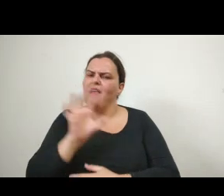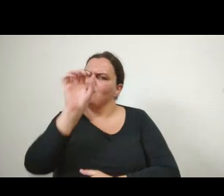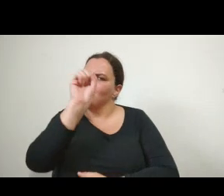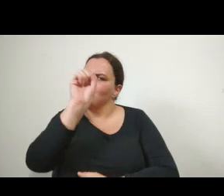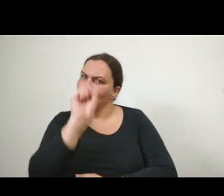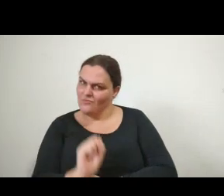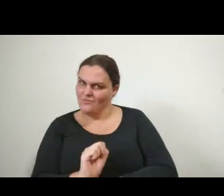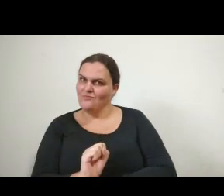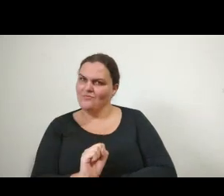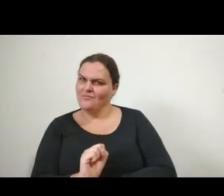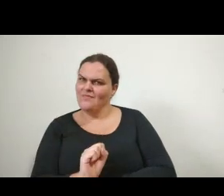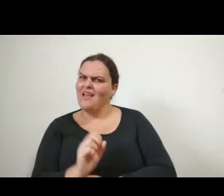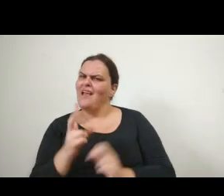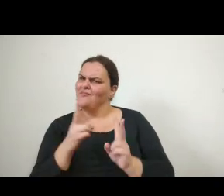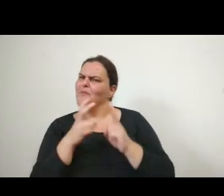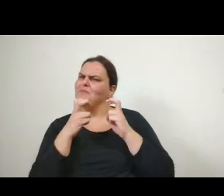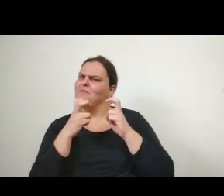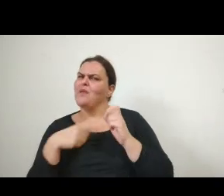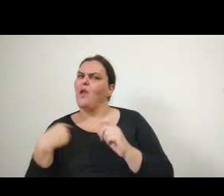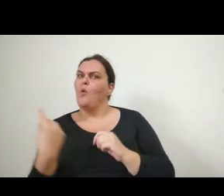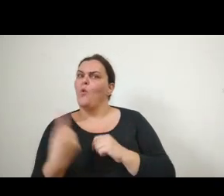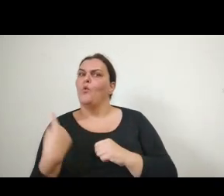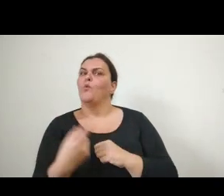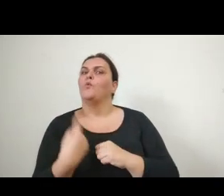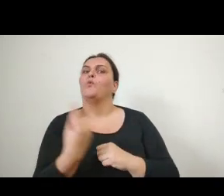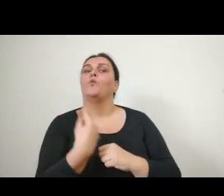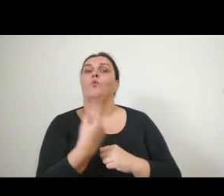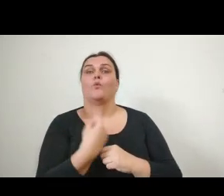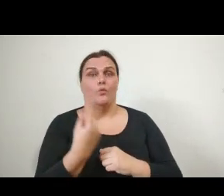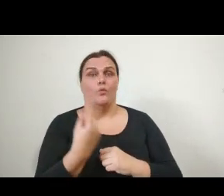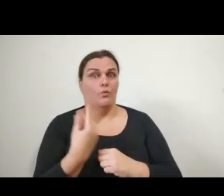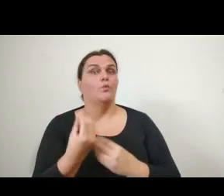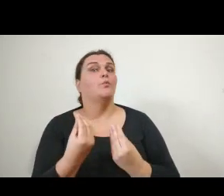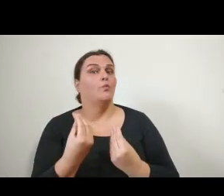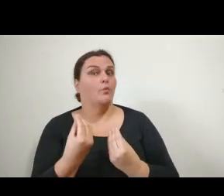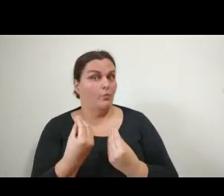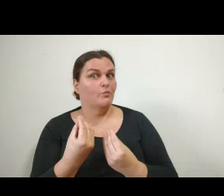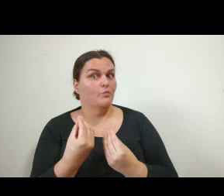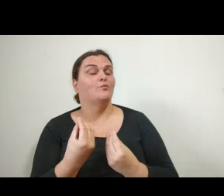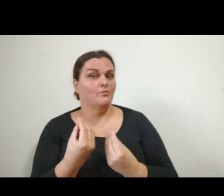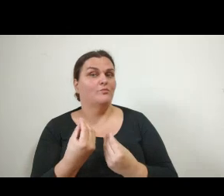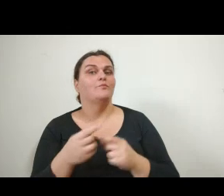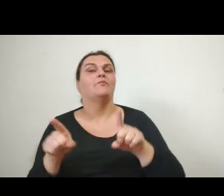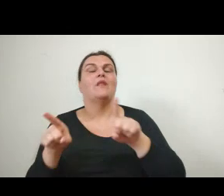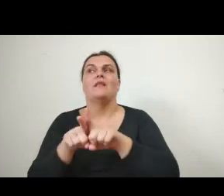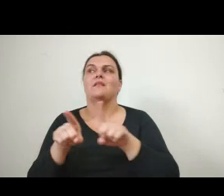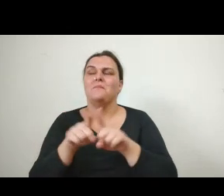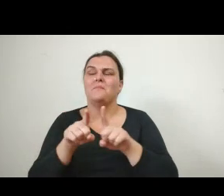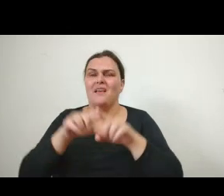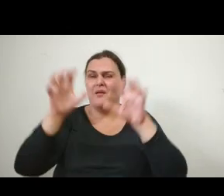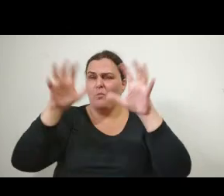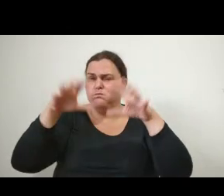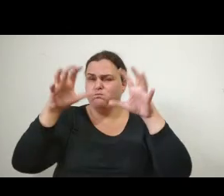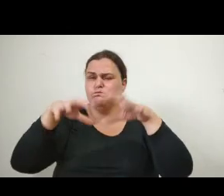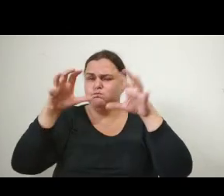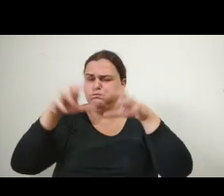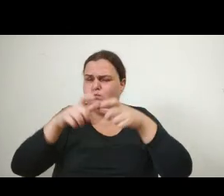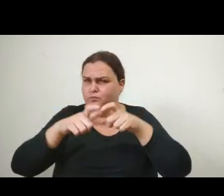ciclones ocorrendo, né, com também grandes tempestades, né? A gente viu o que aconteceu ano passado no Rio Grande do Sul,